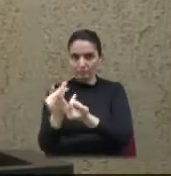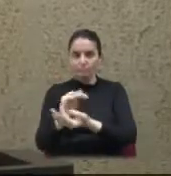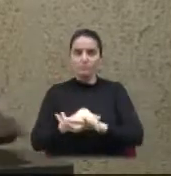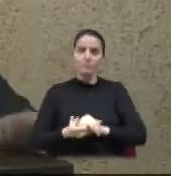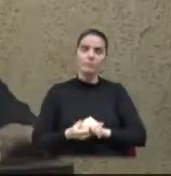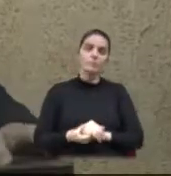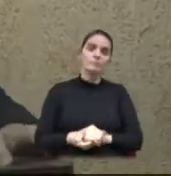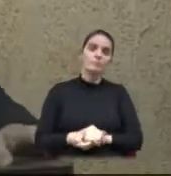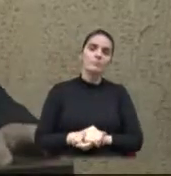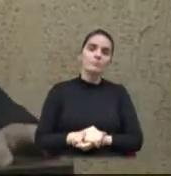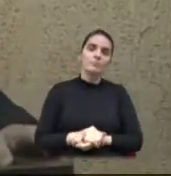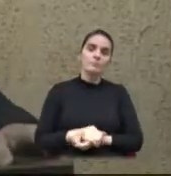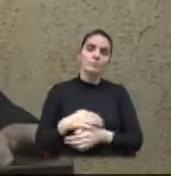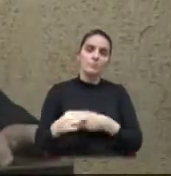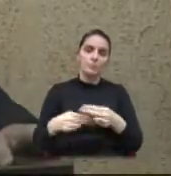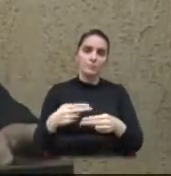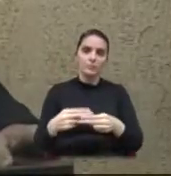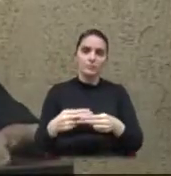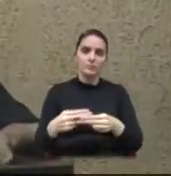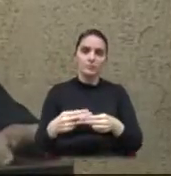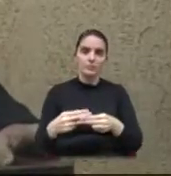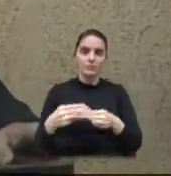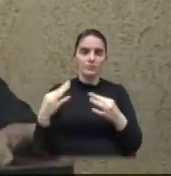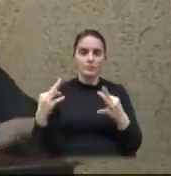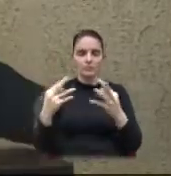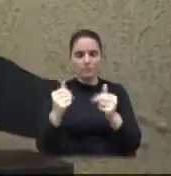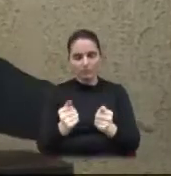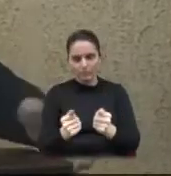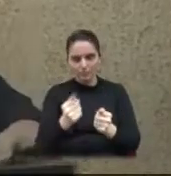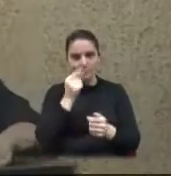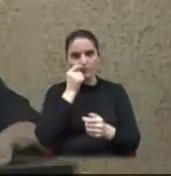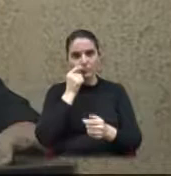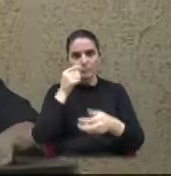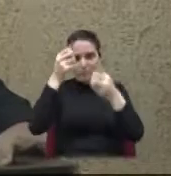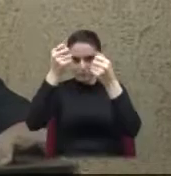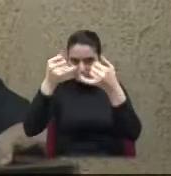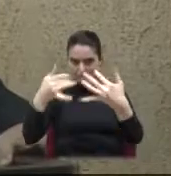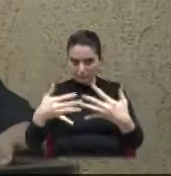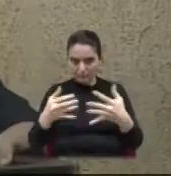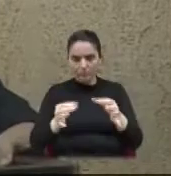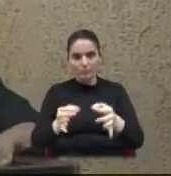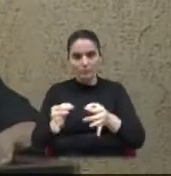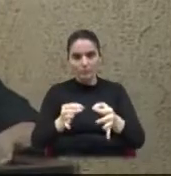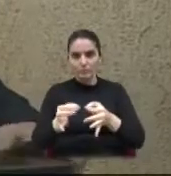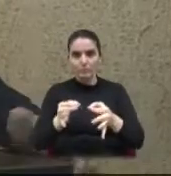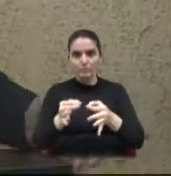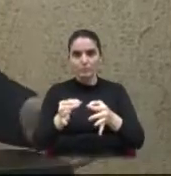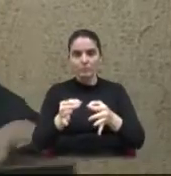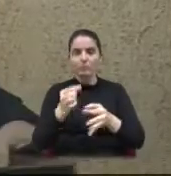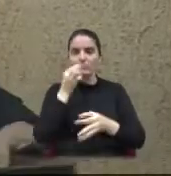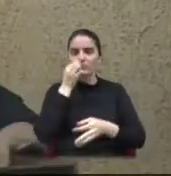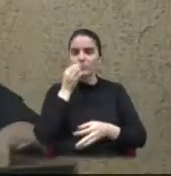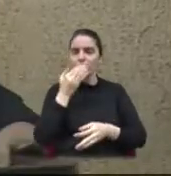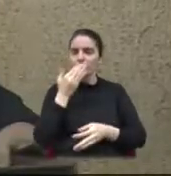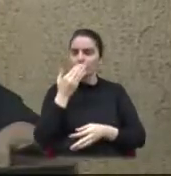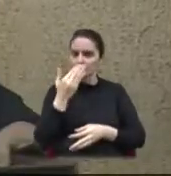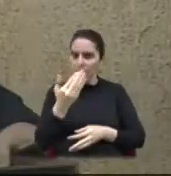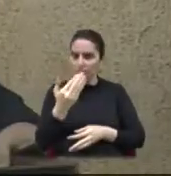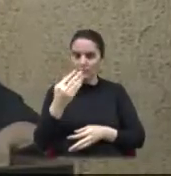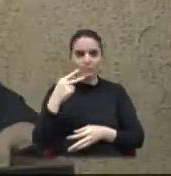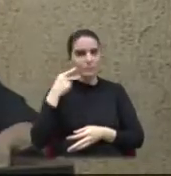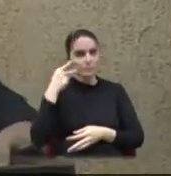Então, por todo esse exposto com relação ao meu projeto, eu peço aos